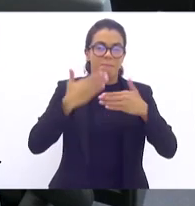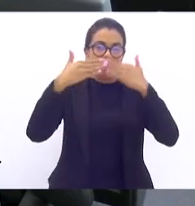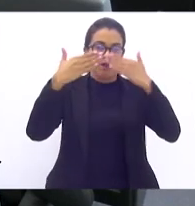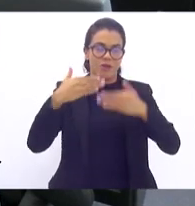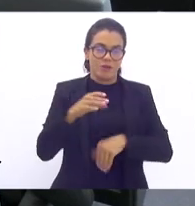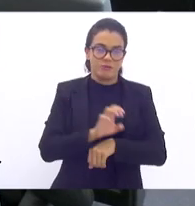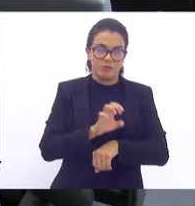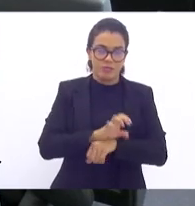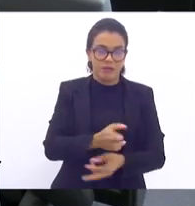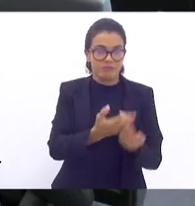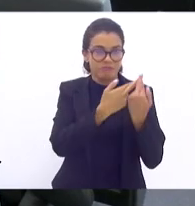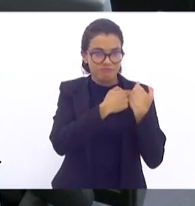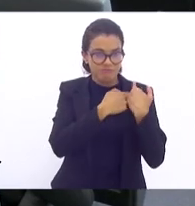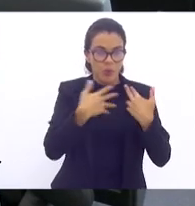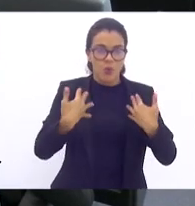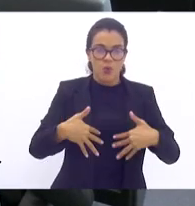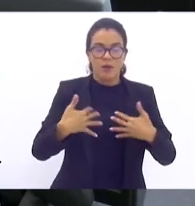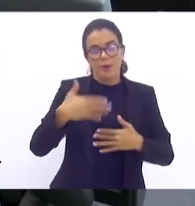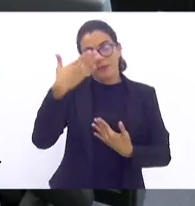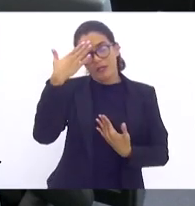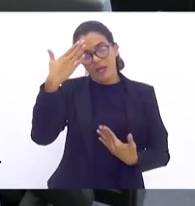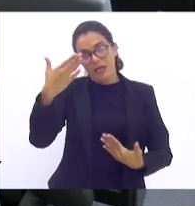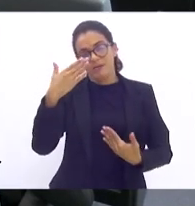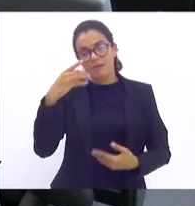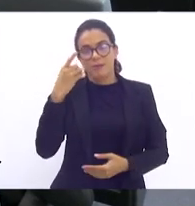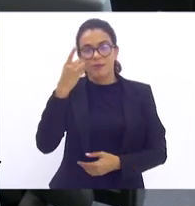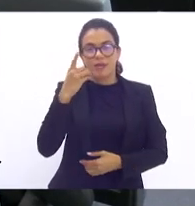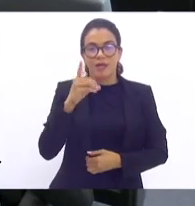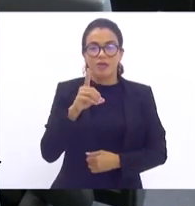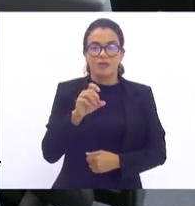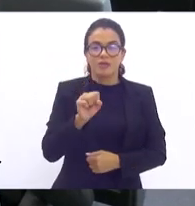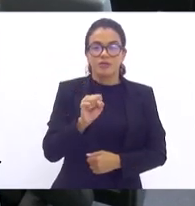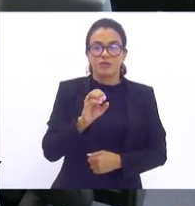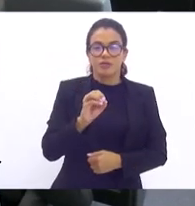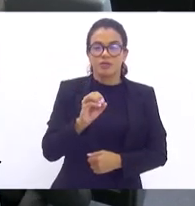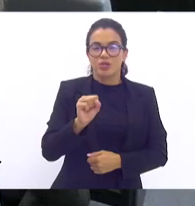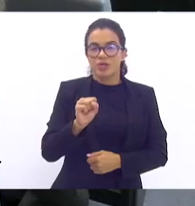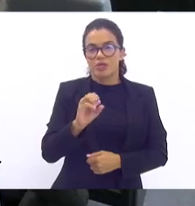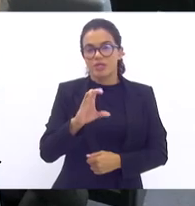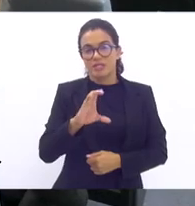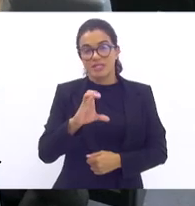estado com muita responsabilidade Obrigado Deputado sócios